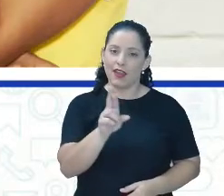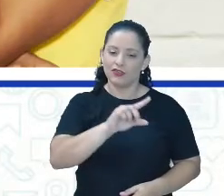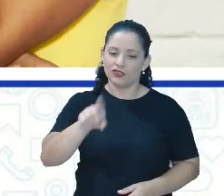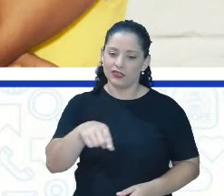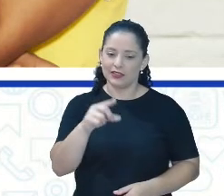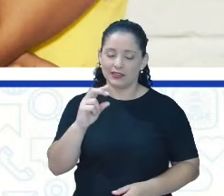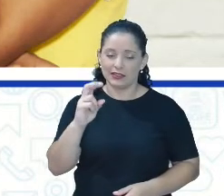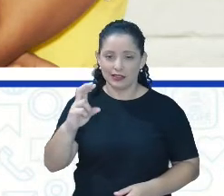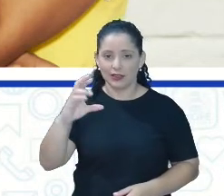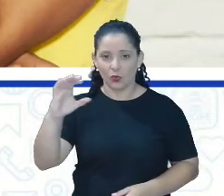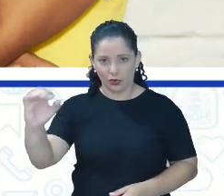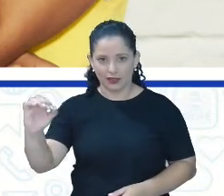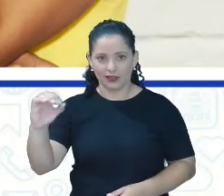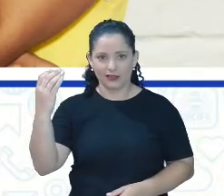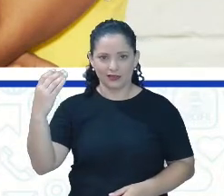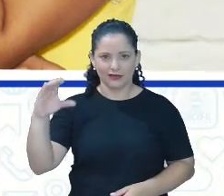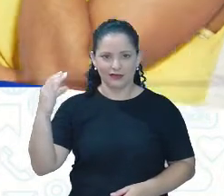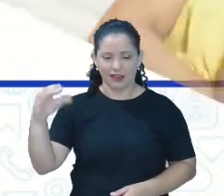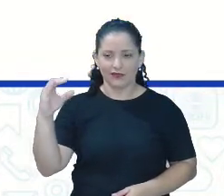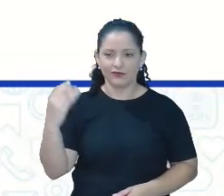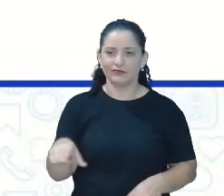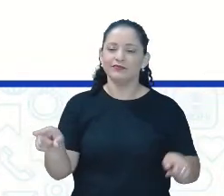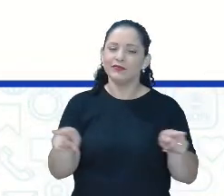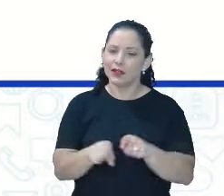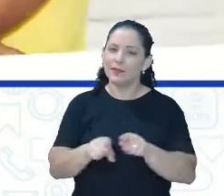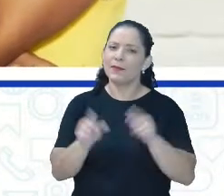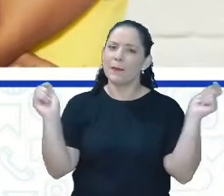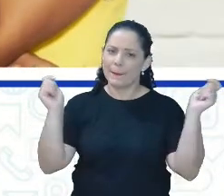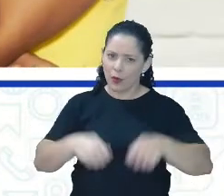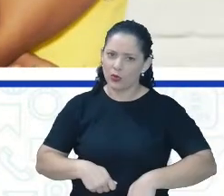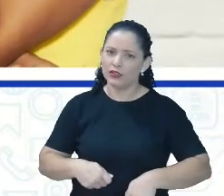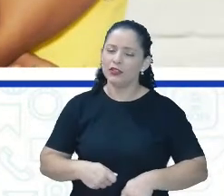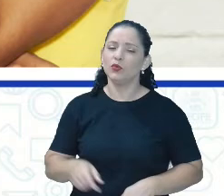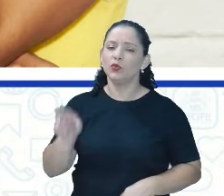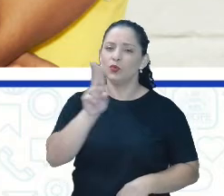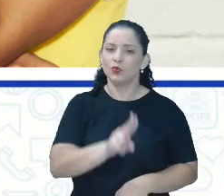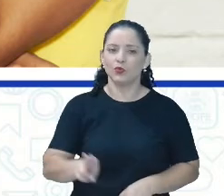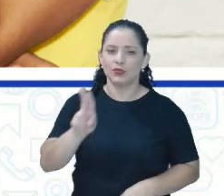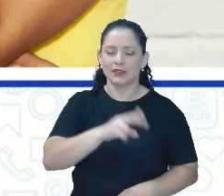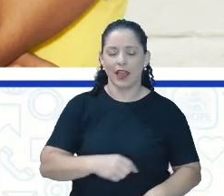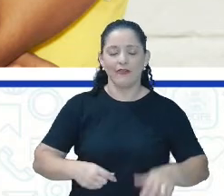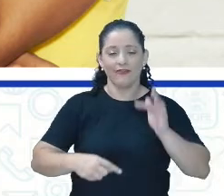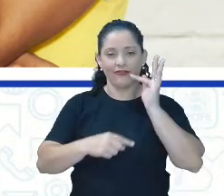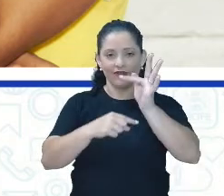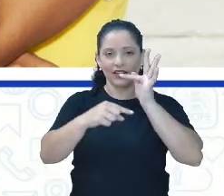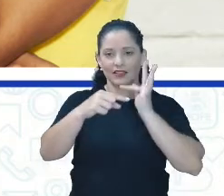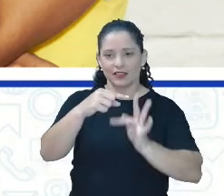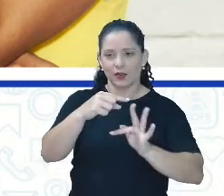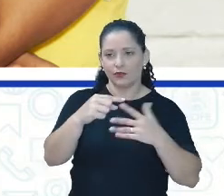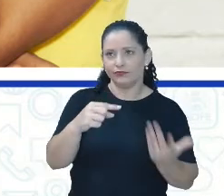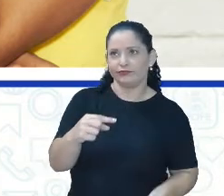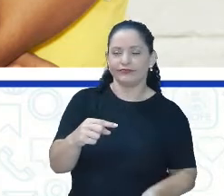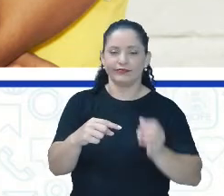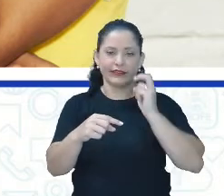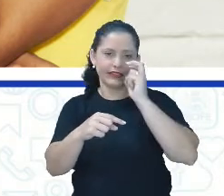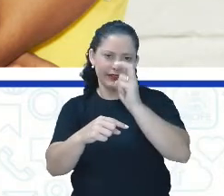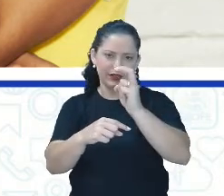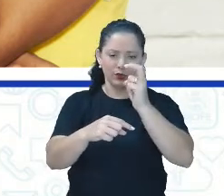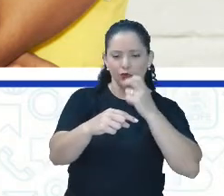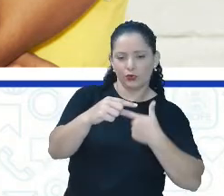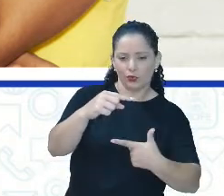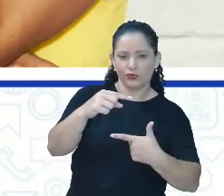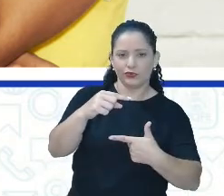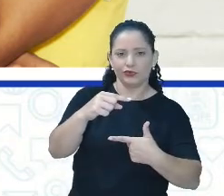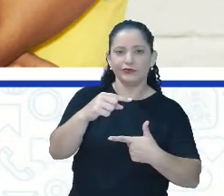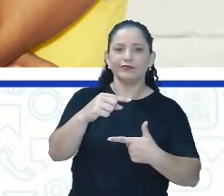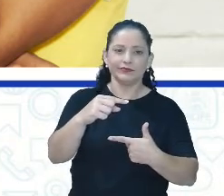2,50, eu posso escrever isso também na forma de fração, que é 5 sobre 2 reais, tá?